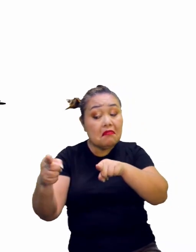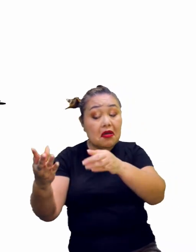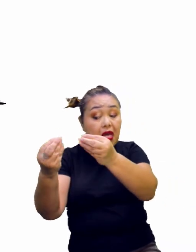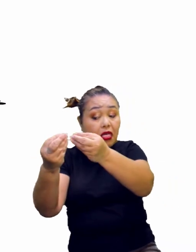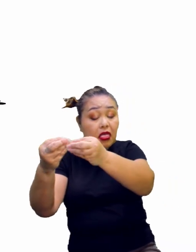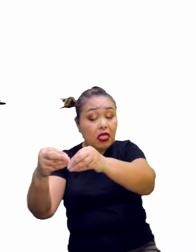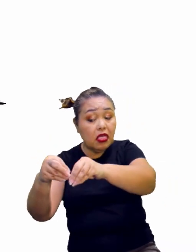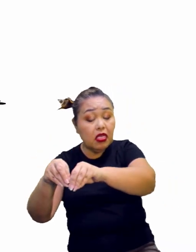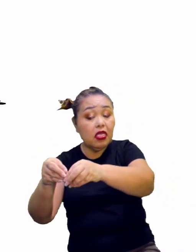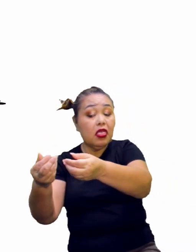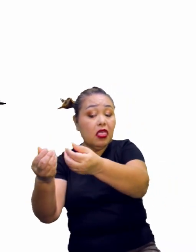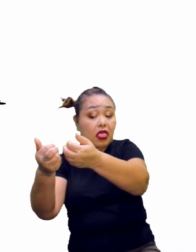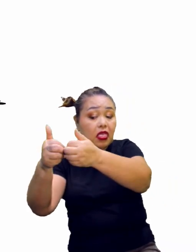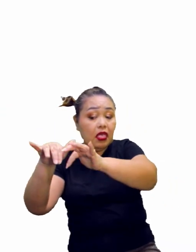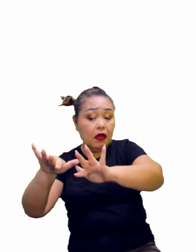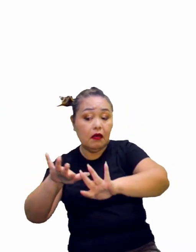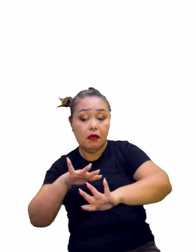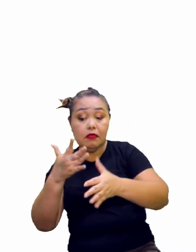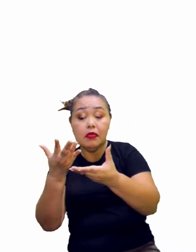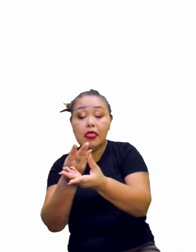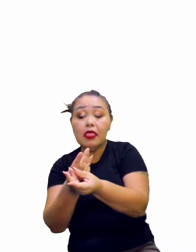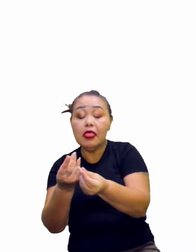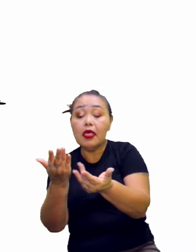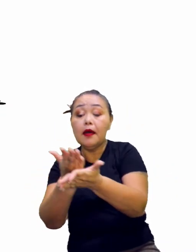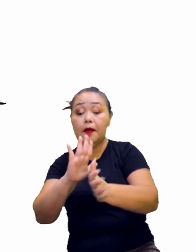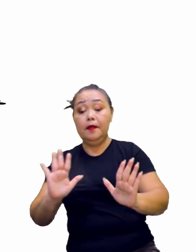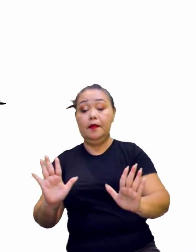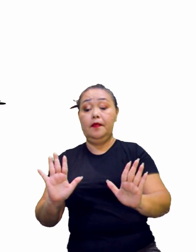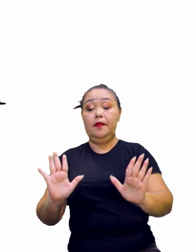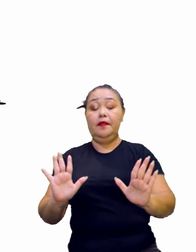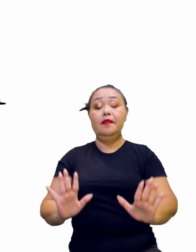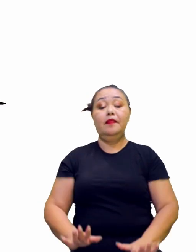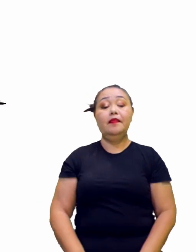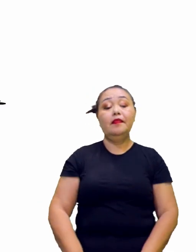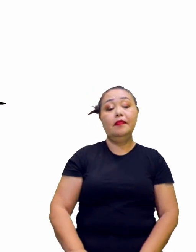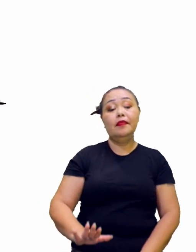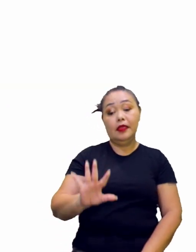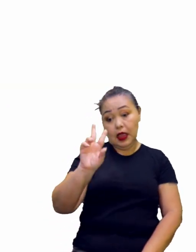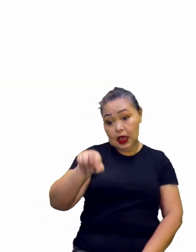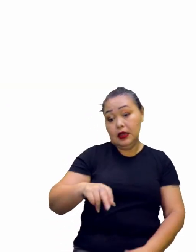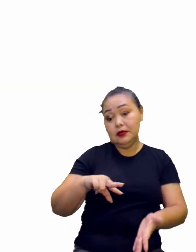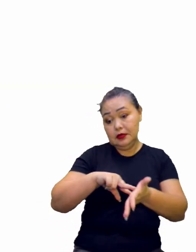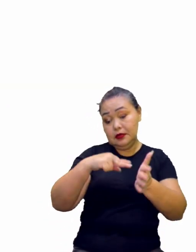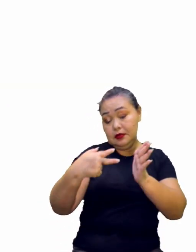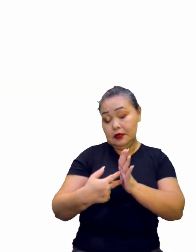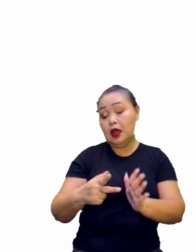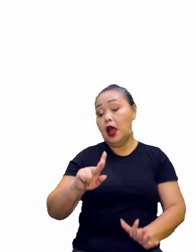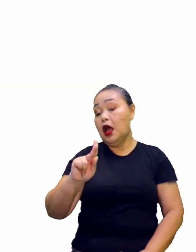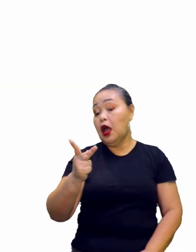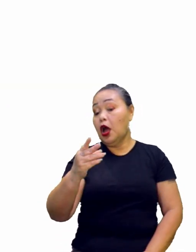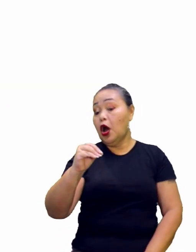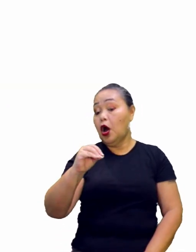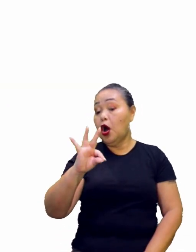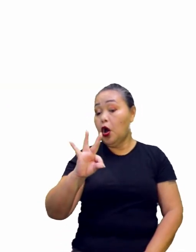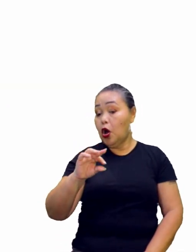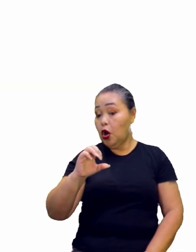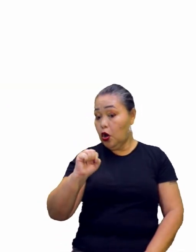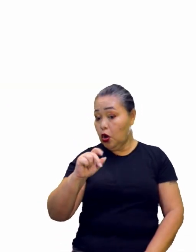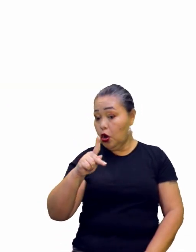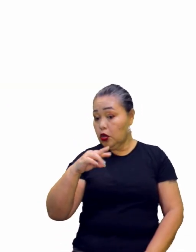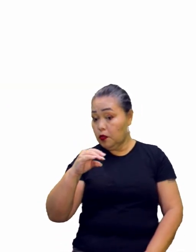são endêmicas. Esse é o significado de hotspots. Questão de